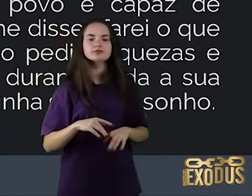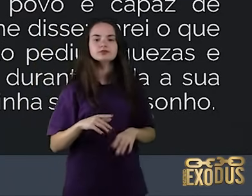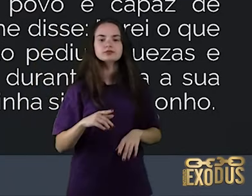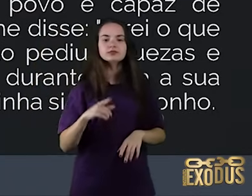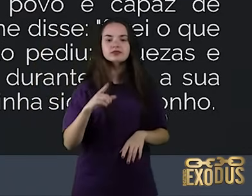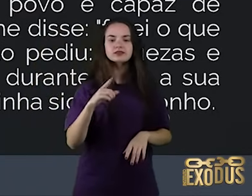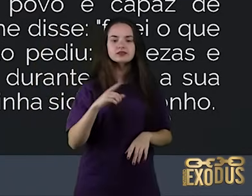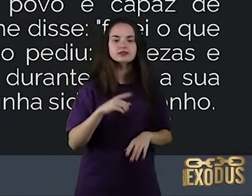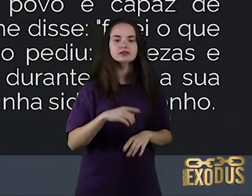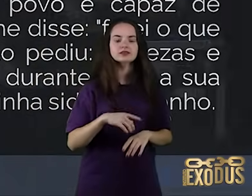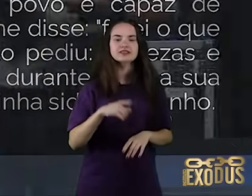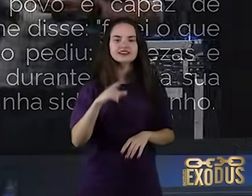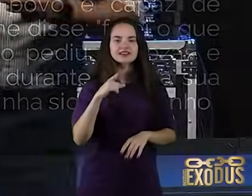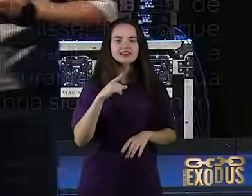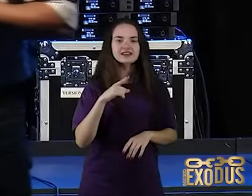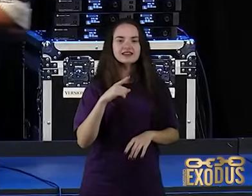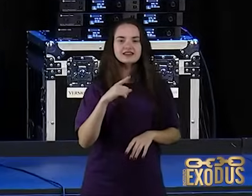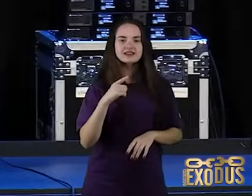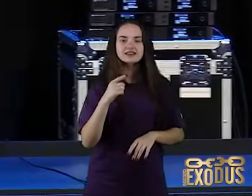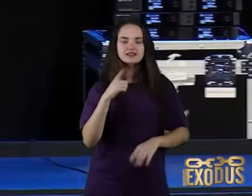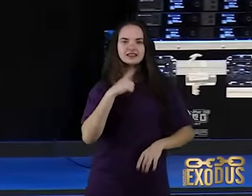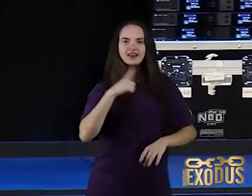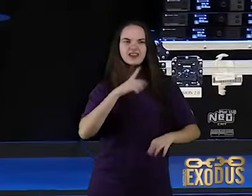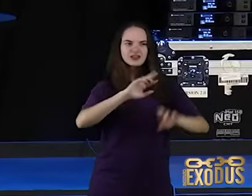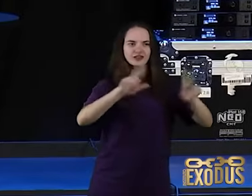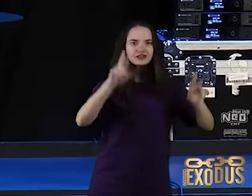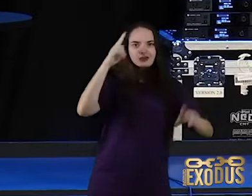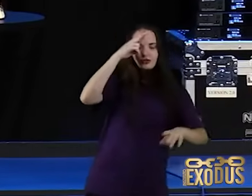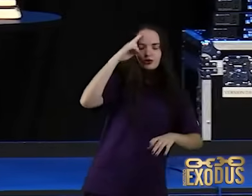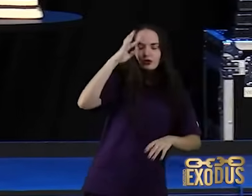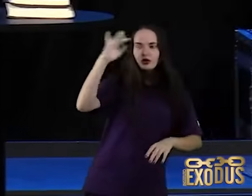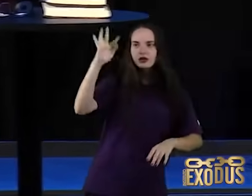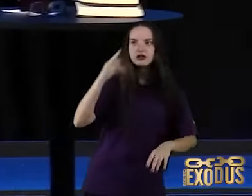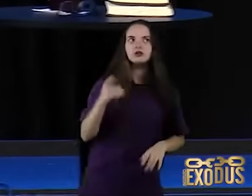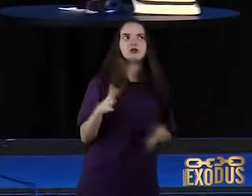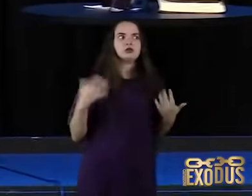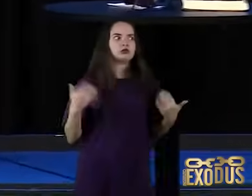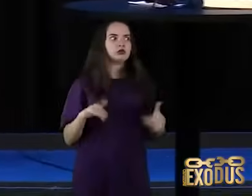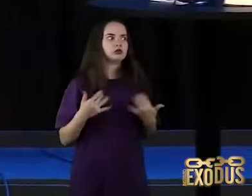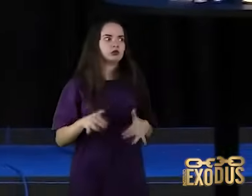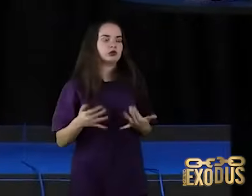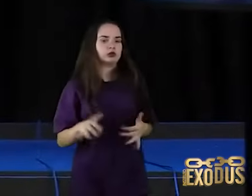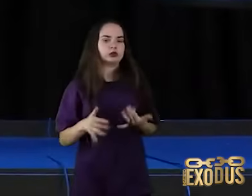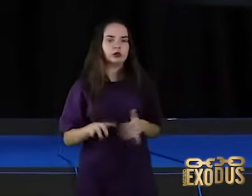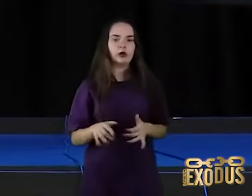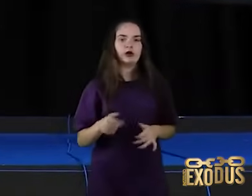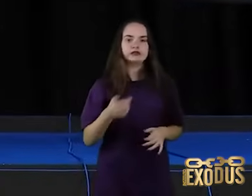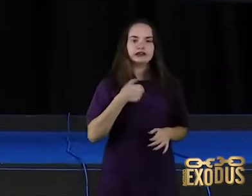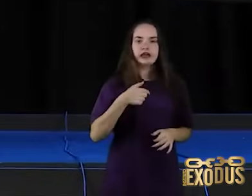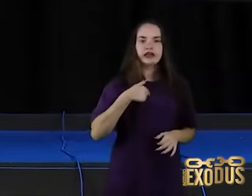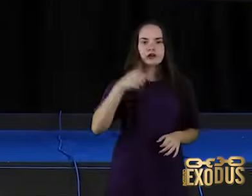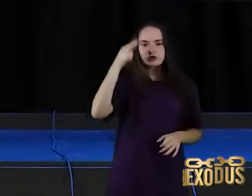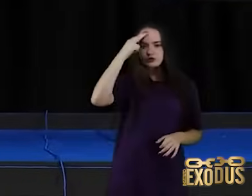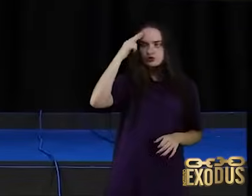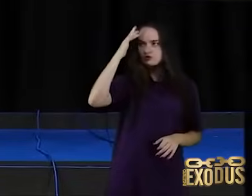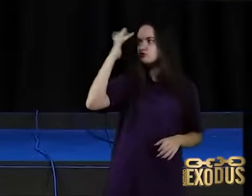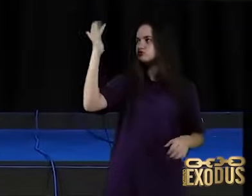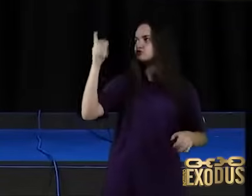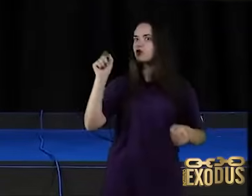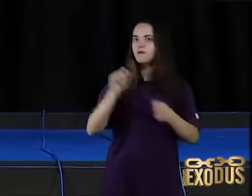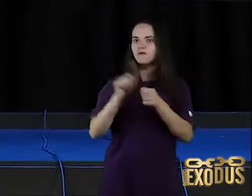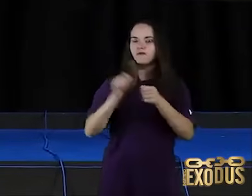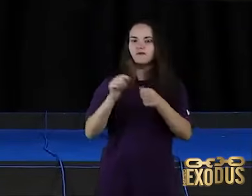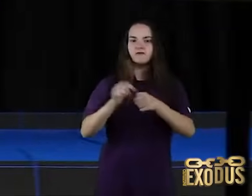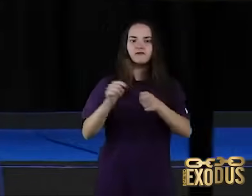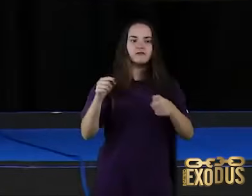durante o se perde pastor eu tive um sonho eu fiz um negócio no sonho que Até Deus Duvida pastor como que eu fui fazer como eu fui